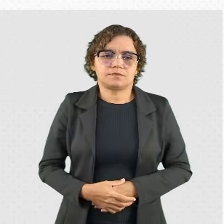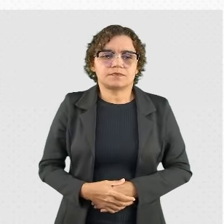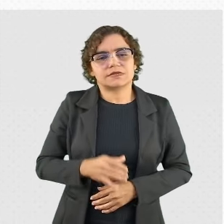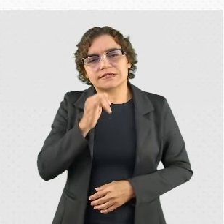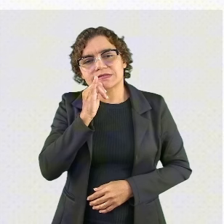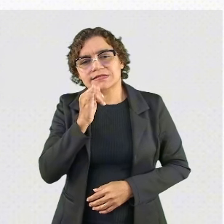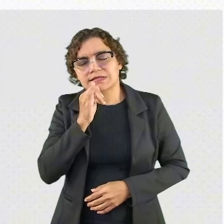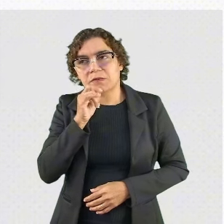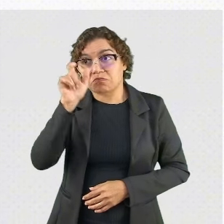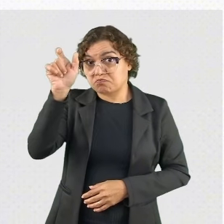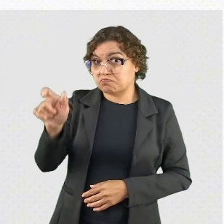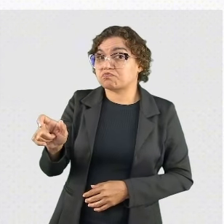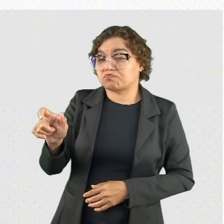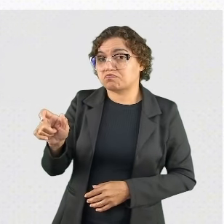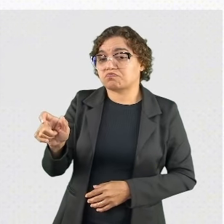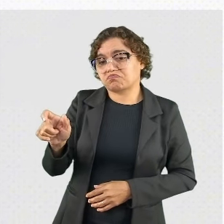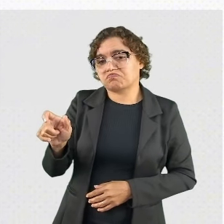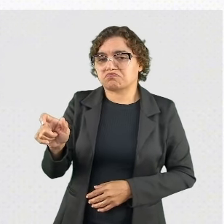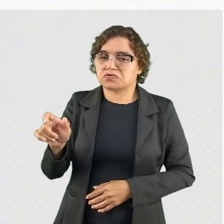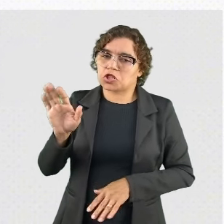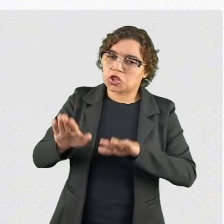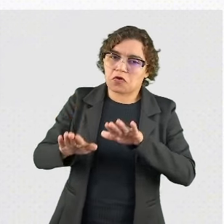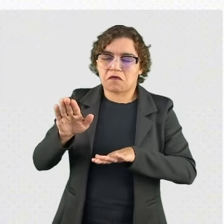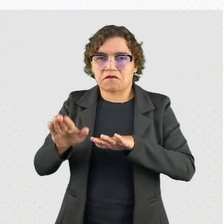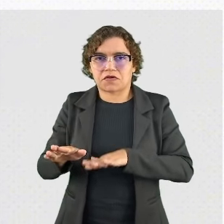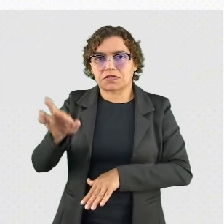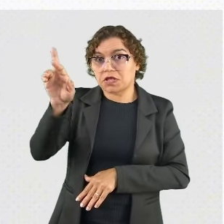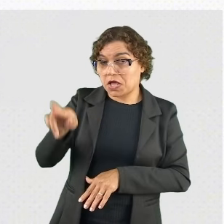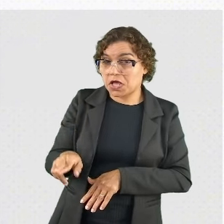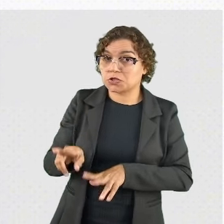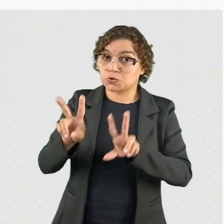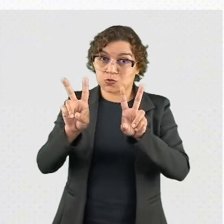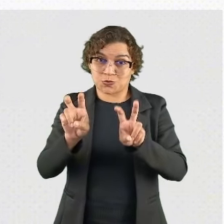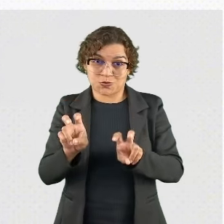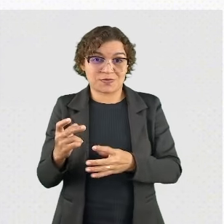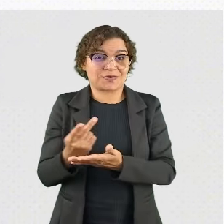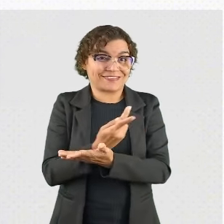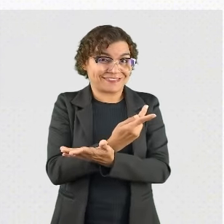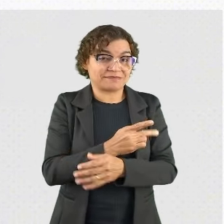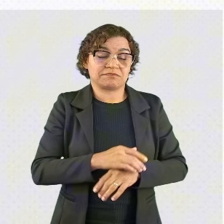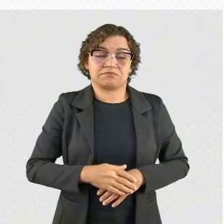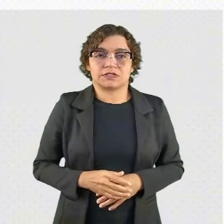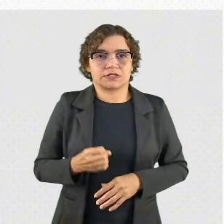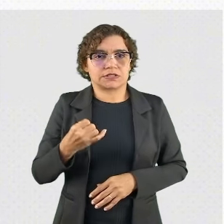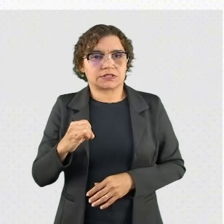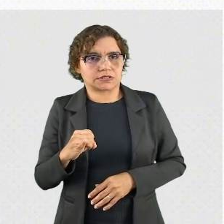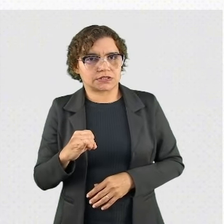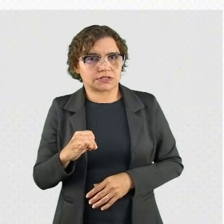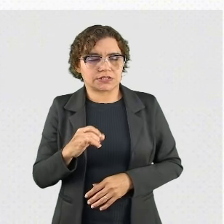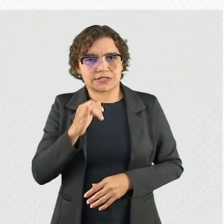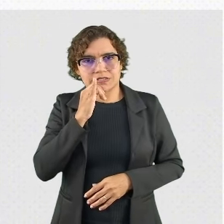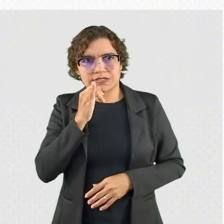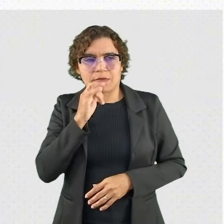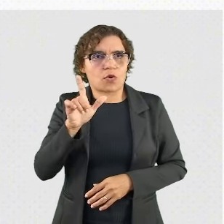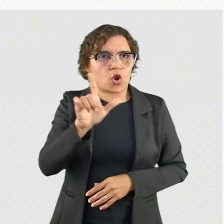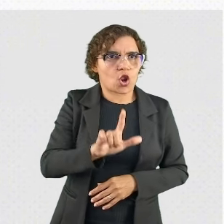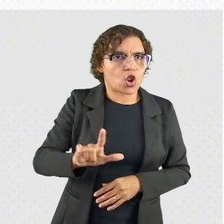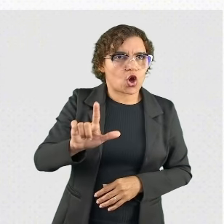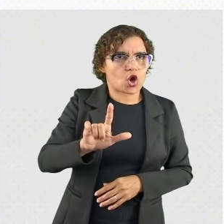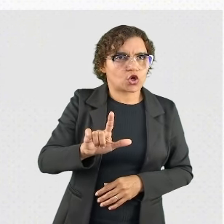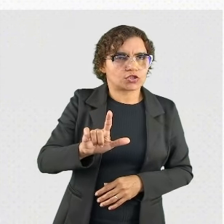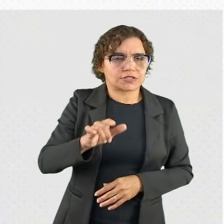Suponha-se que Clyde acaba por ter razão a respeito desse fato. Se não existir nenhuma conexão lógica entre o